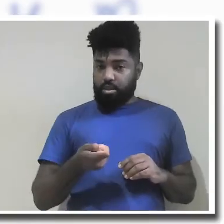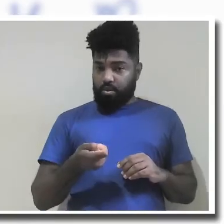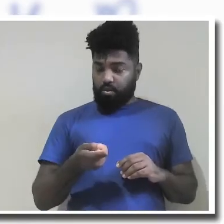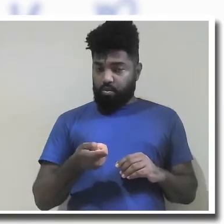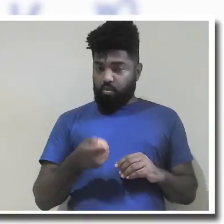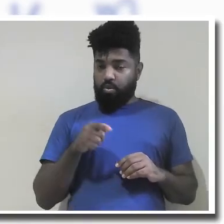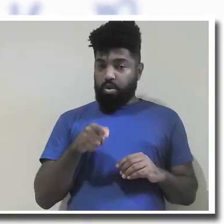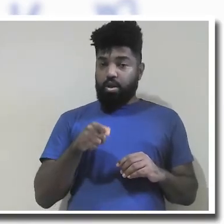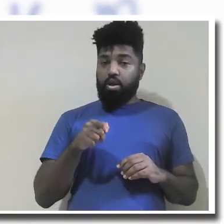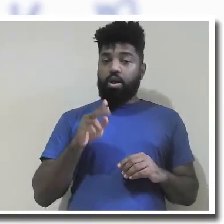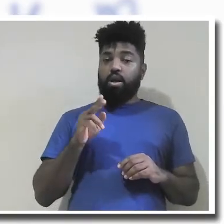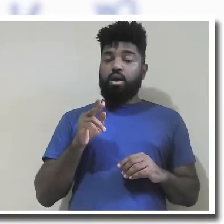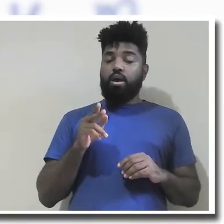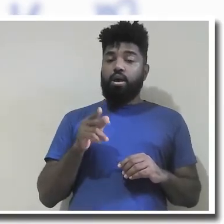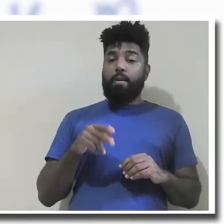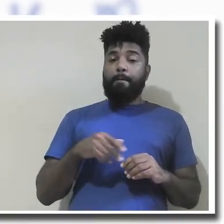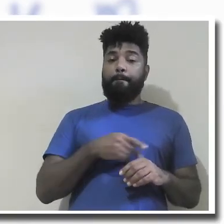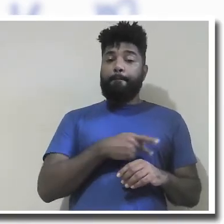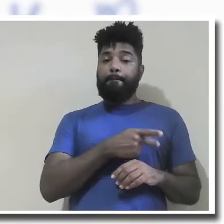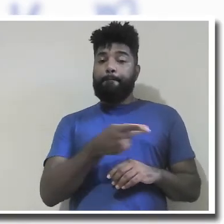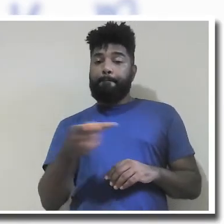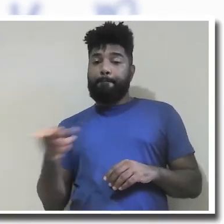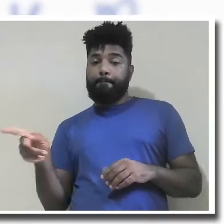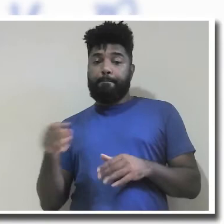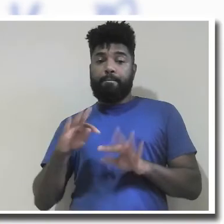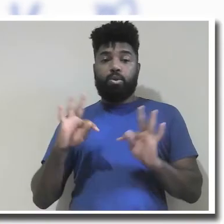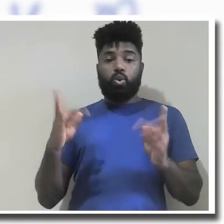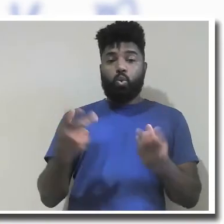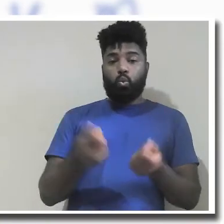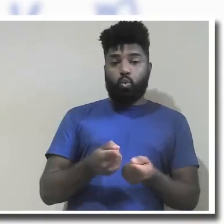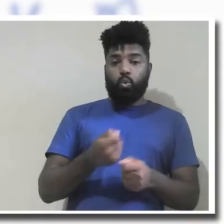tem como leitura para todo ou para qualquer